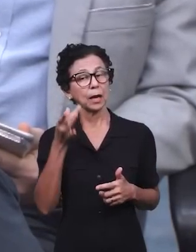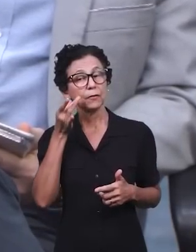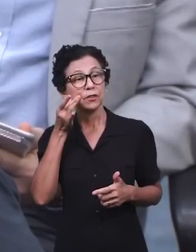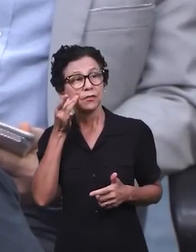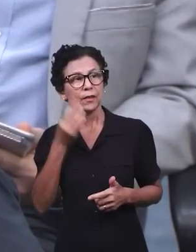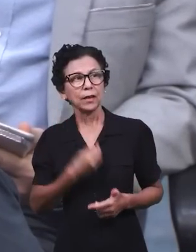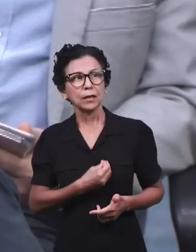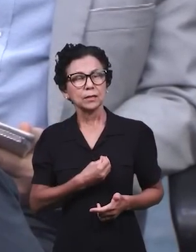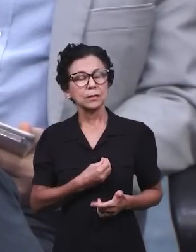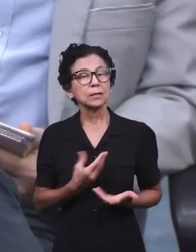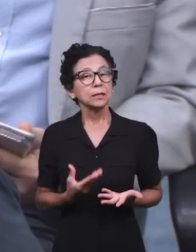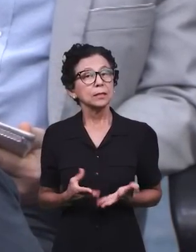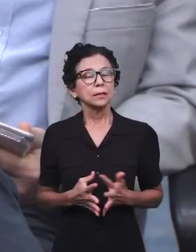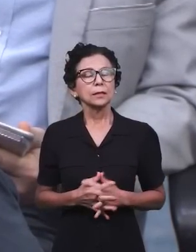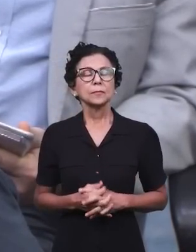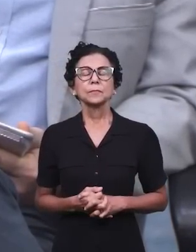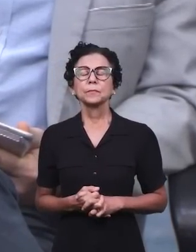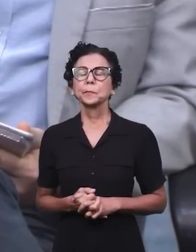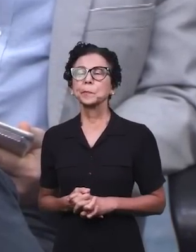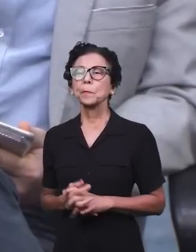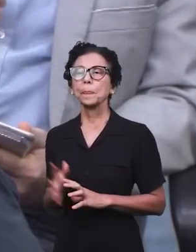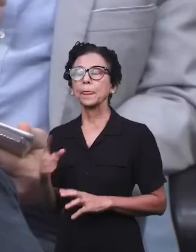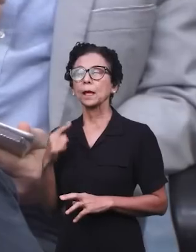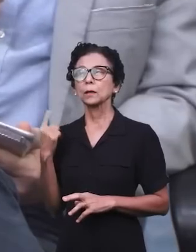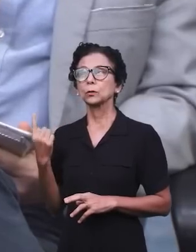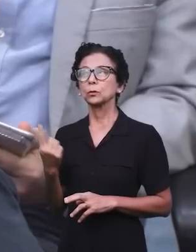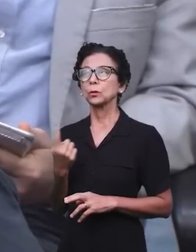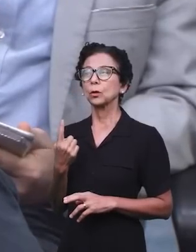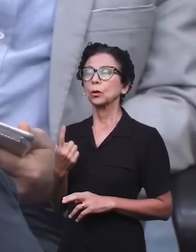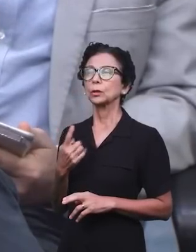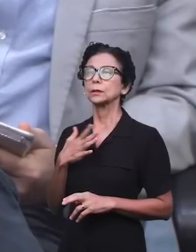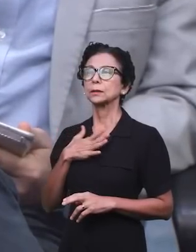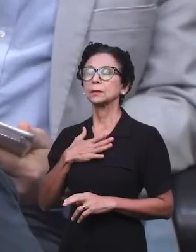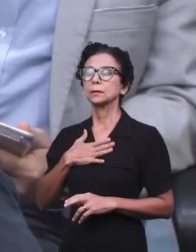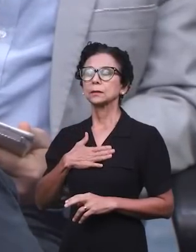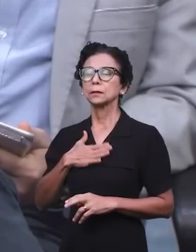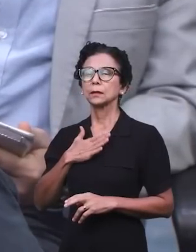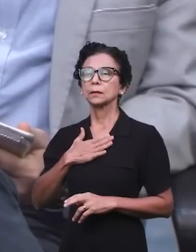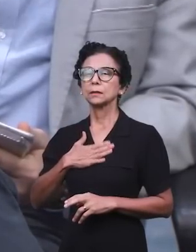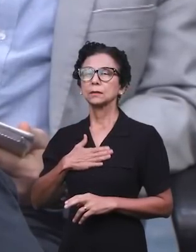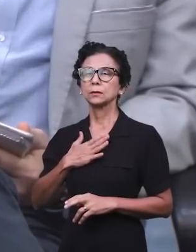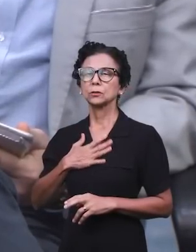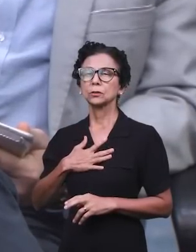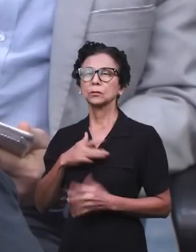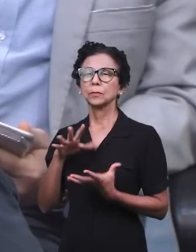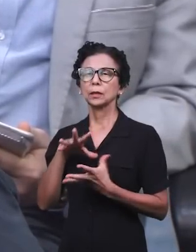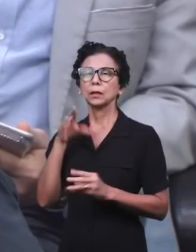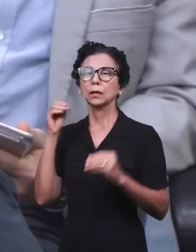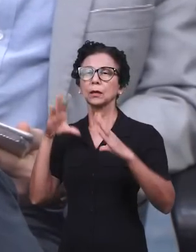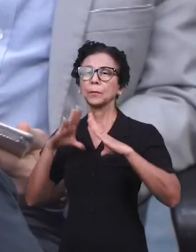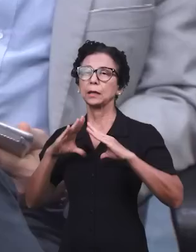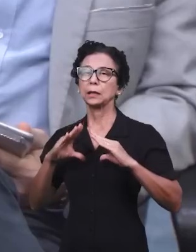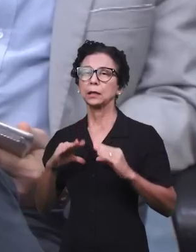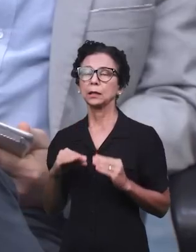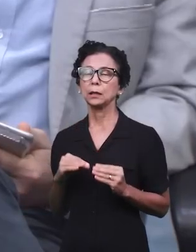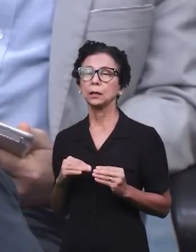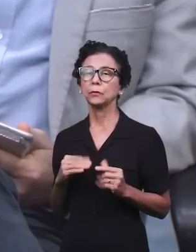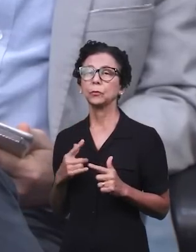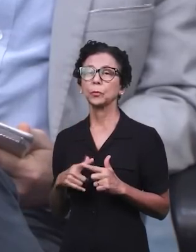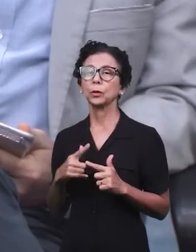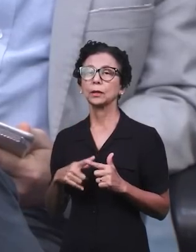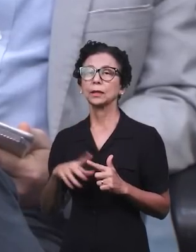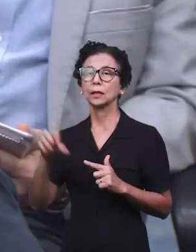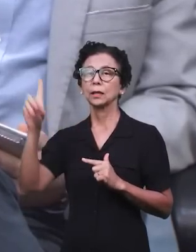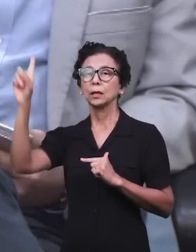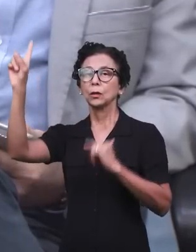bênção do descanso da alma, né? da confiança no Senhor,